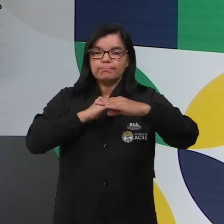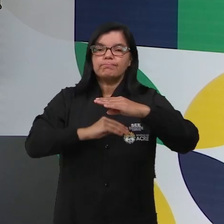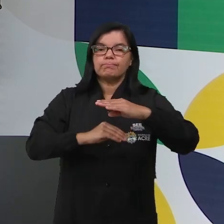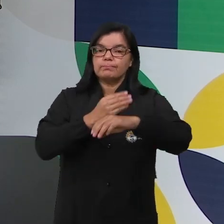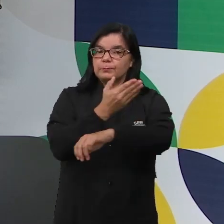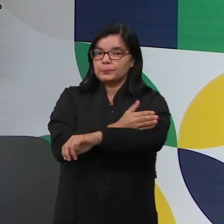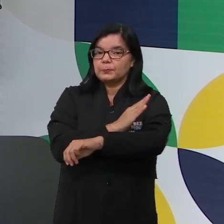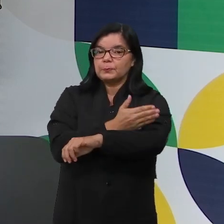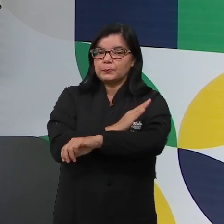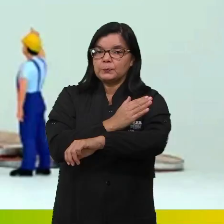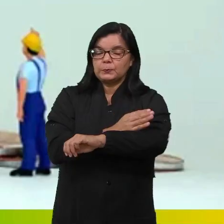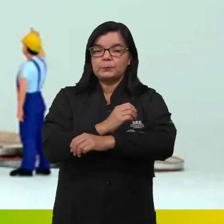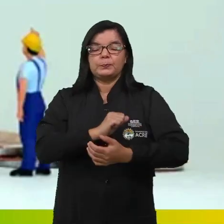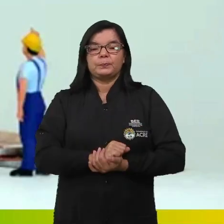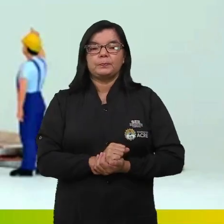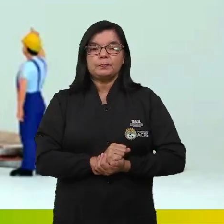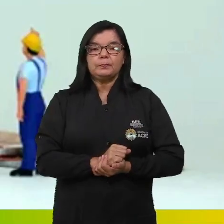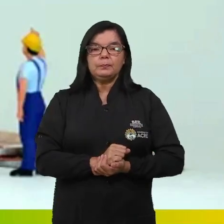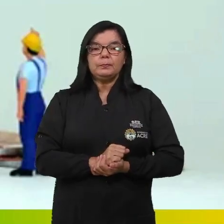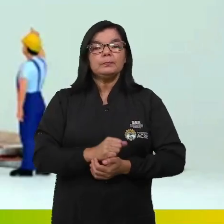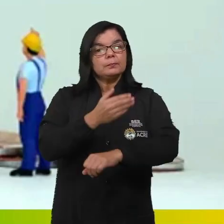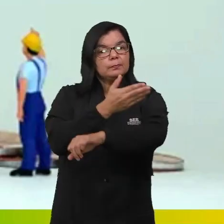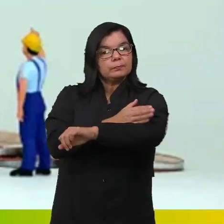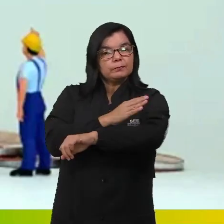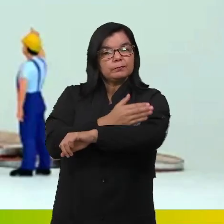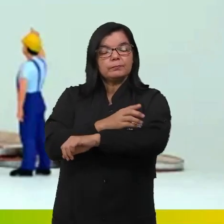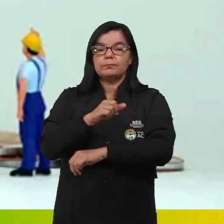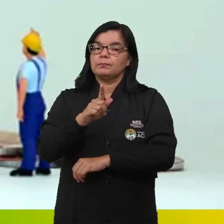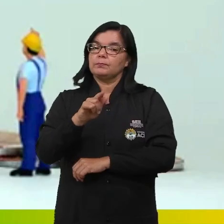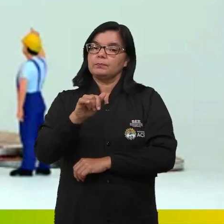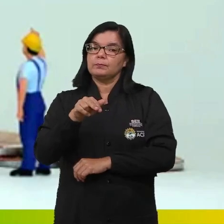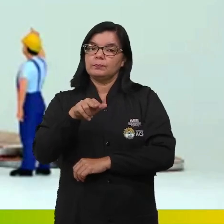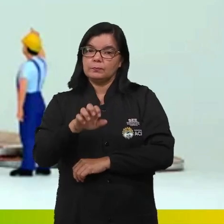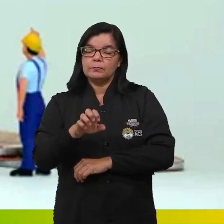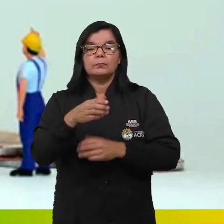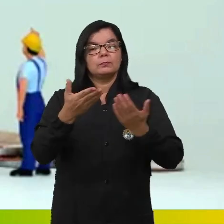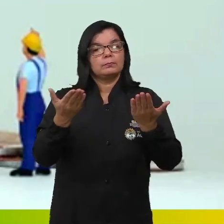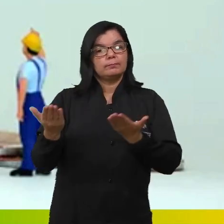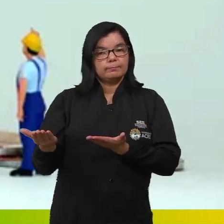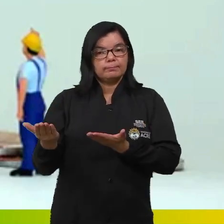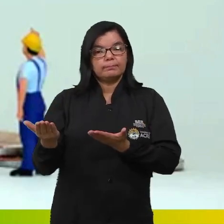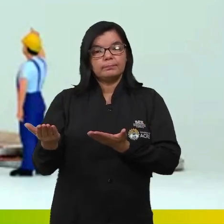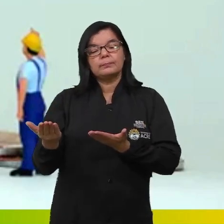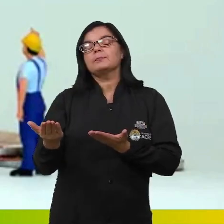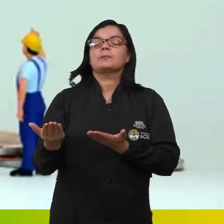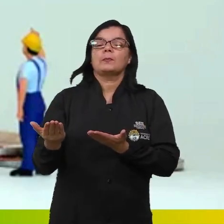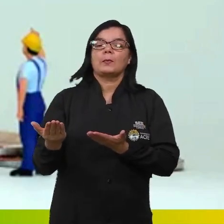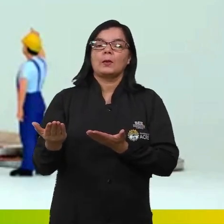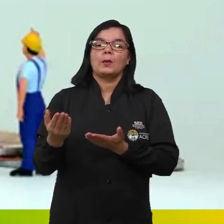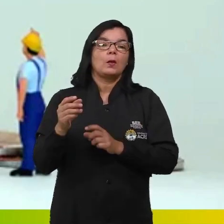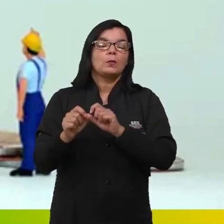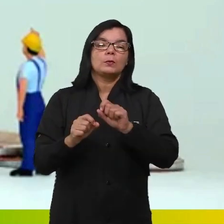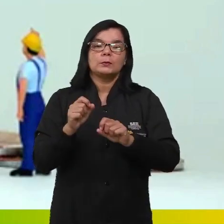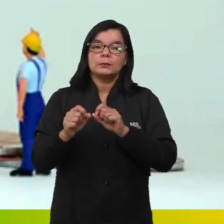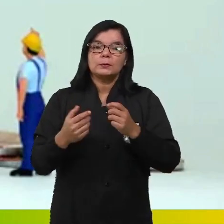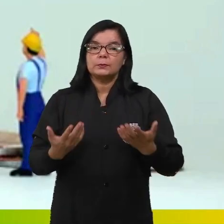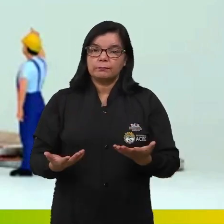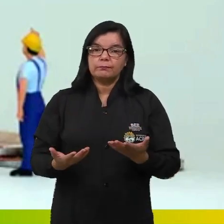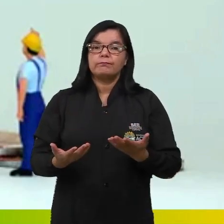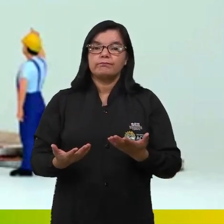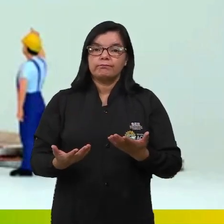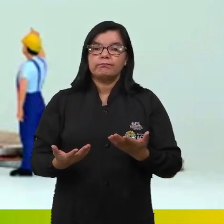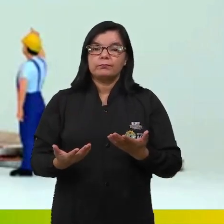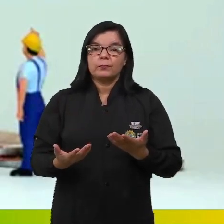na prática. Olha só, na prática, a desigualdade social é isso, pessoal. O que ela causa? Ela causa